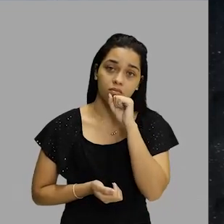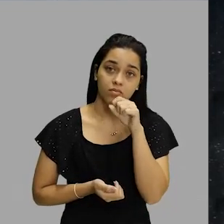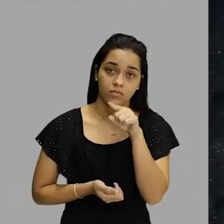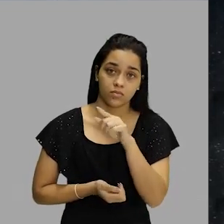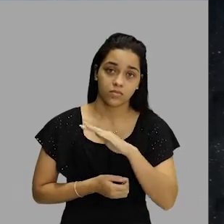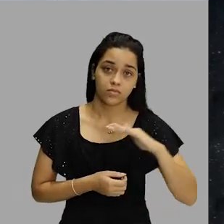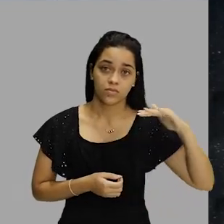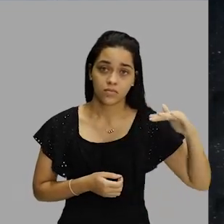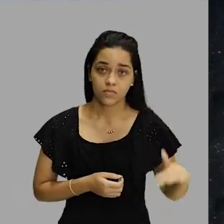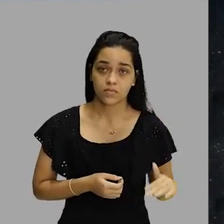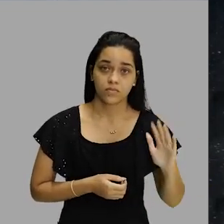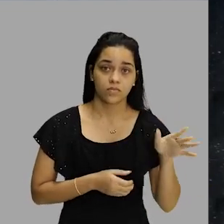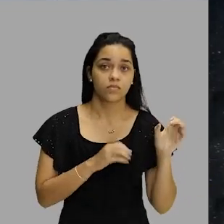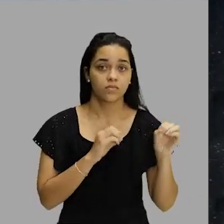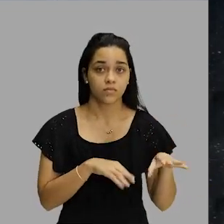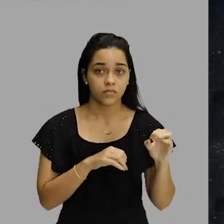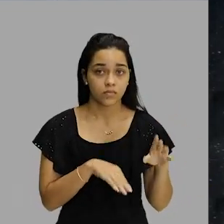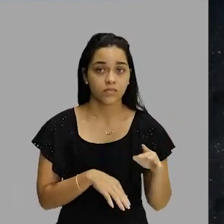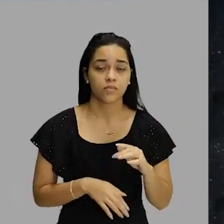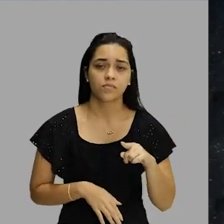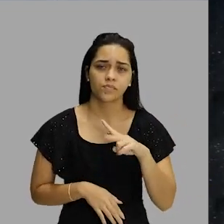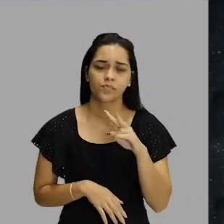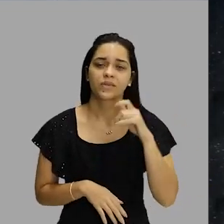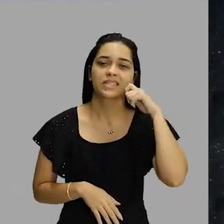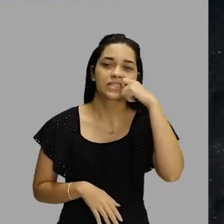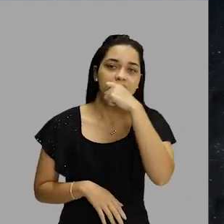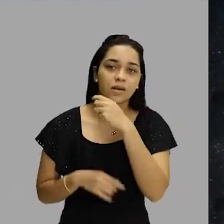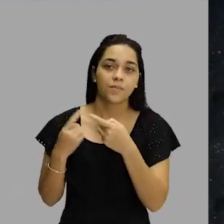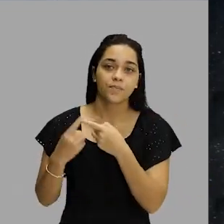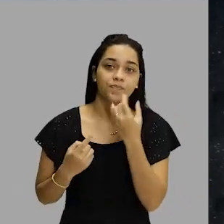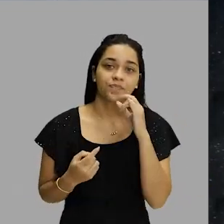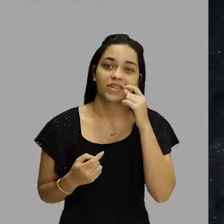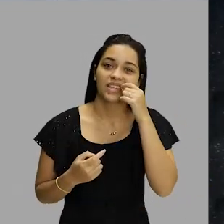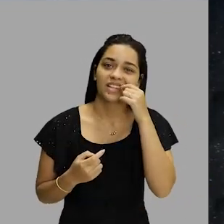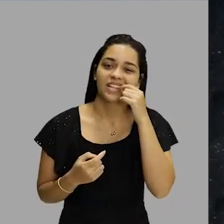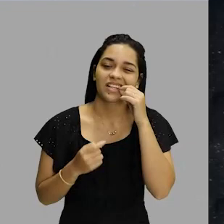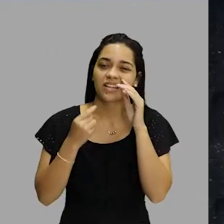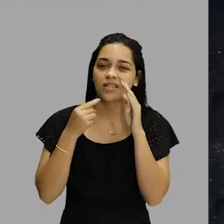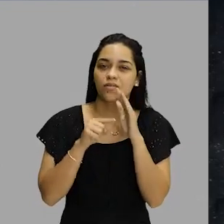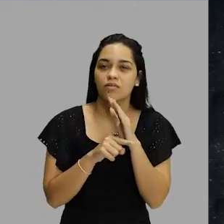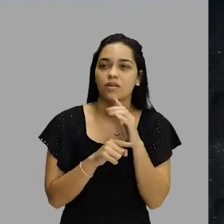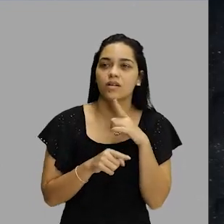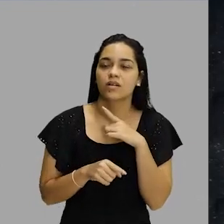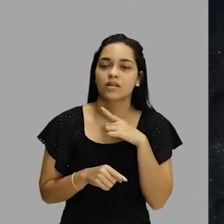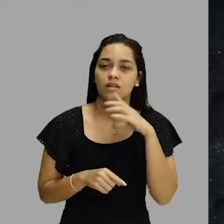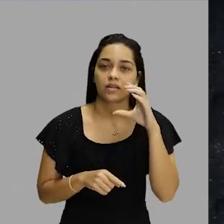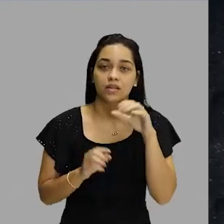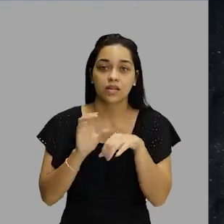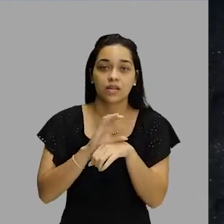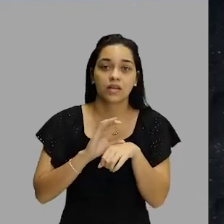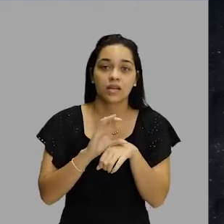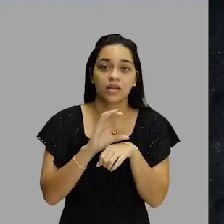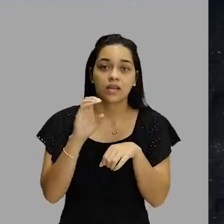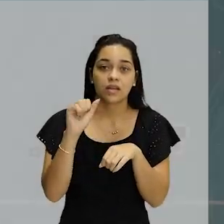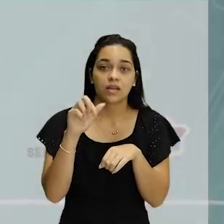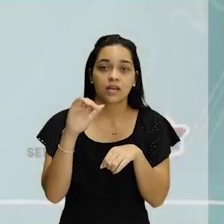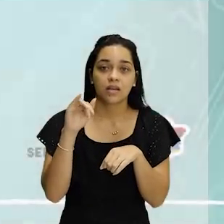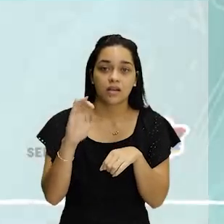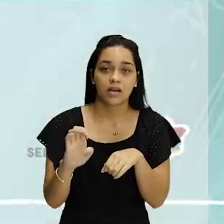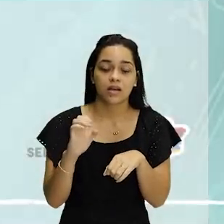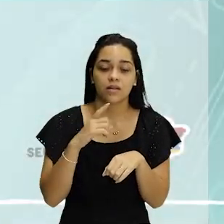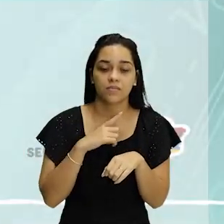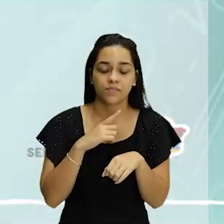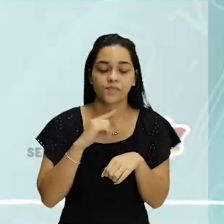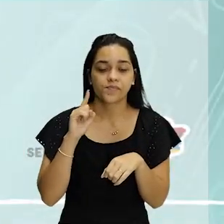você era criança, ela já lhe ensinava, ó, vai escovar o dente, porque senão teu dente vai furar, vai ter cárie, né? Uma higiene